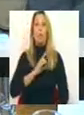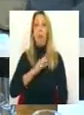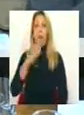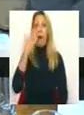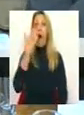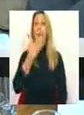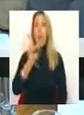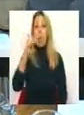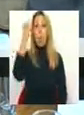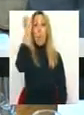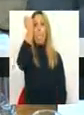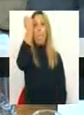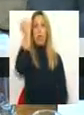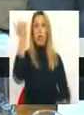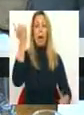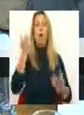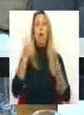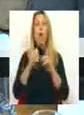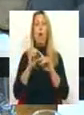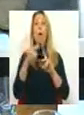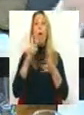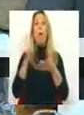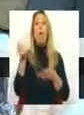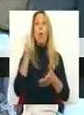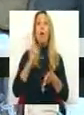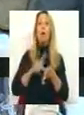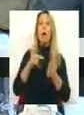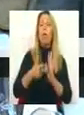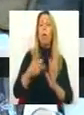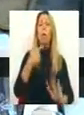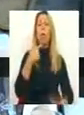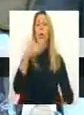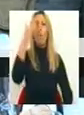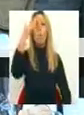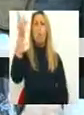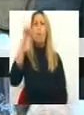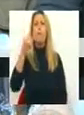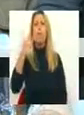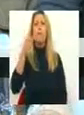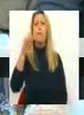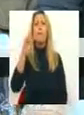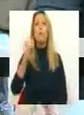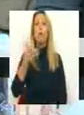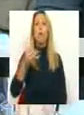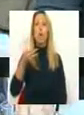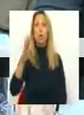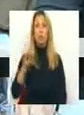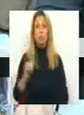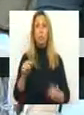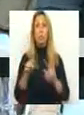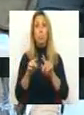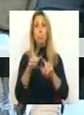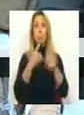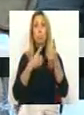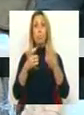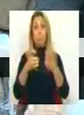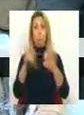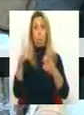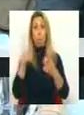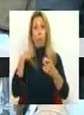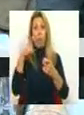especialização tecnológica, naturalmente não previu os TESPs. Eu pergunto se há disponibilidade para alterar, para poder incluir estes